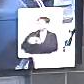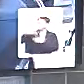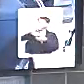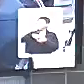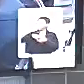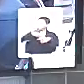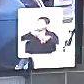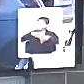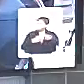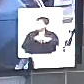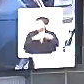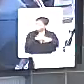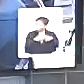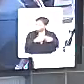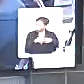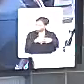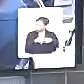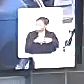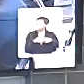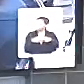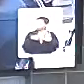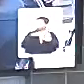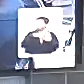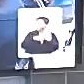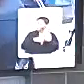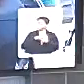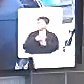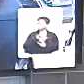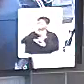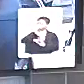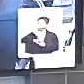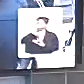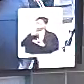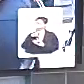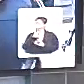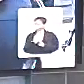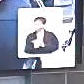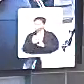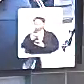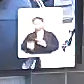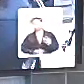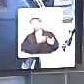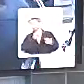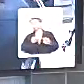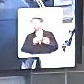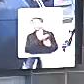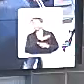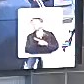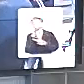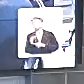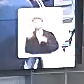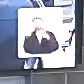credenciada pelo imetro tá Depois a gente tem que ir lá naquele negócio lá que faz a a perícia